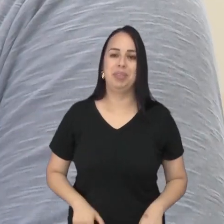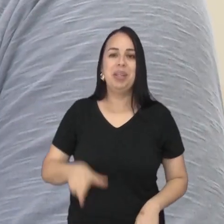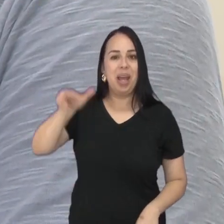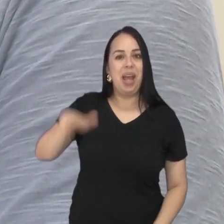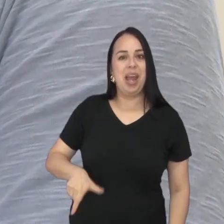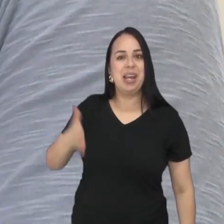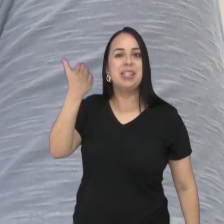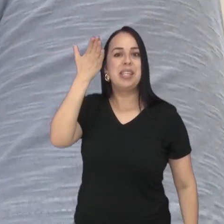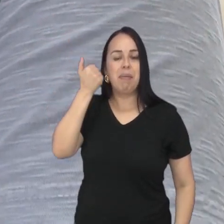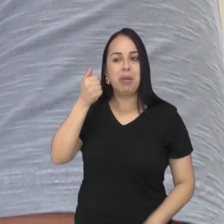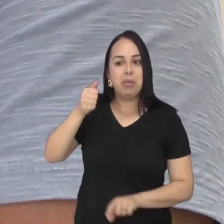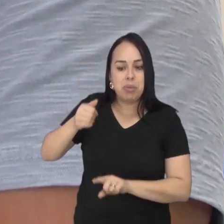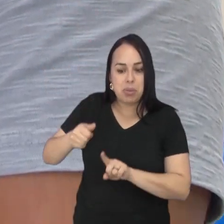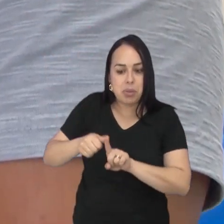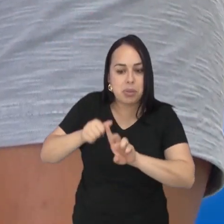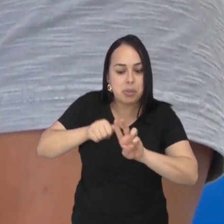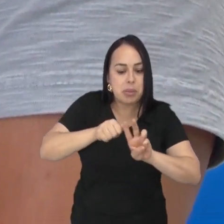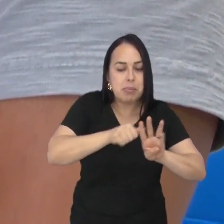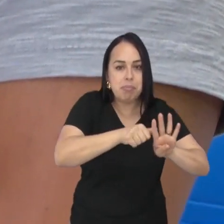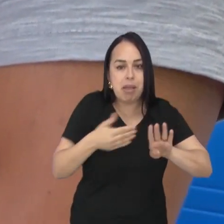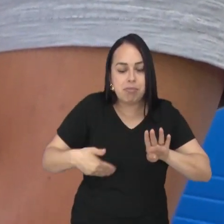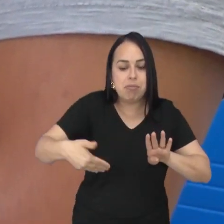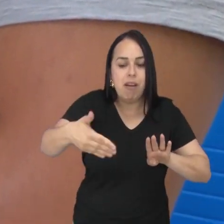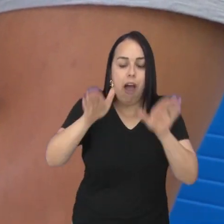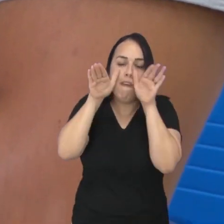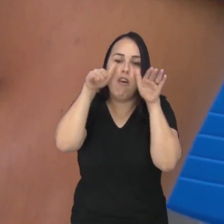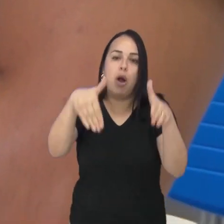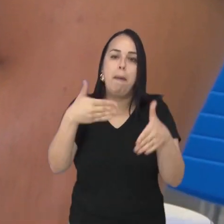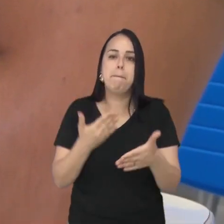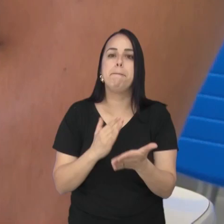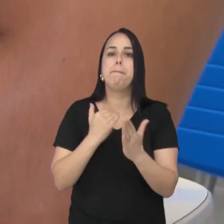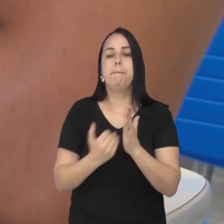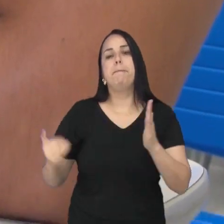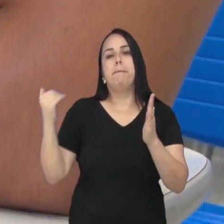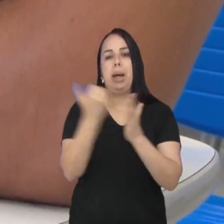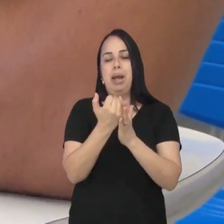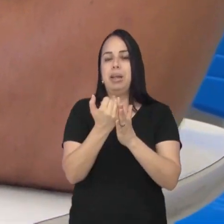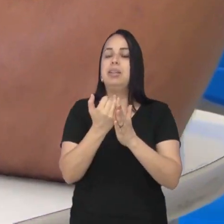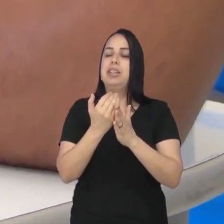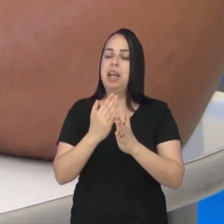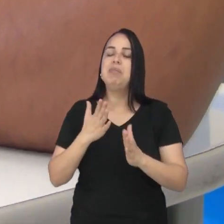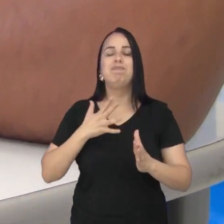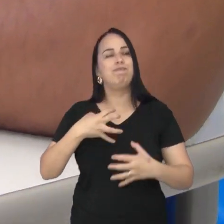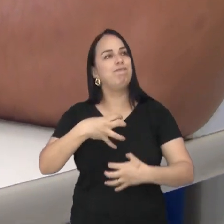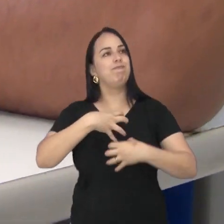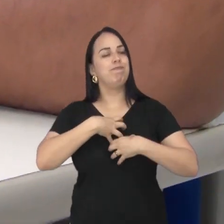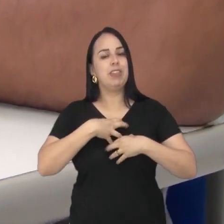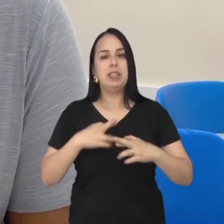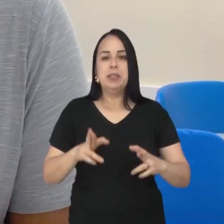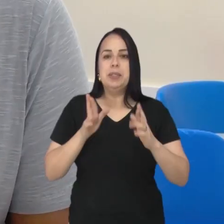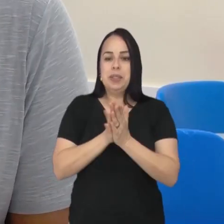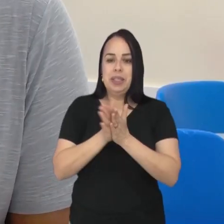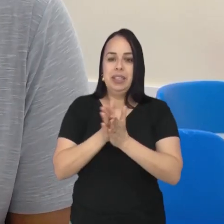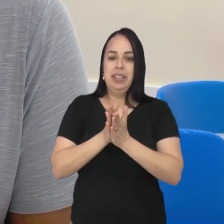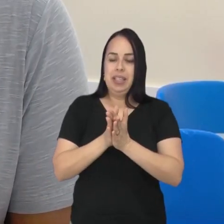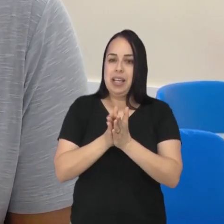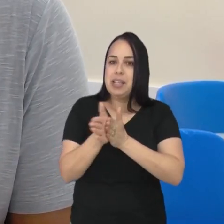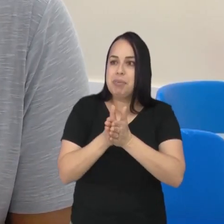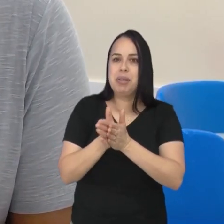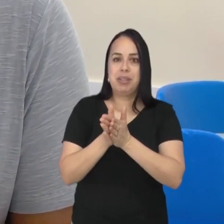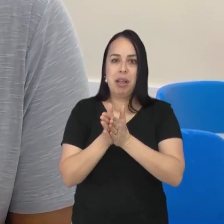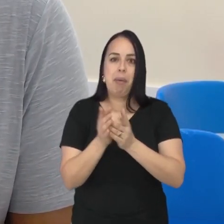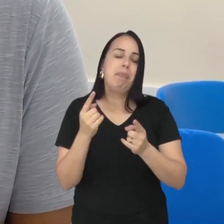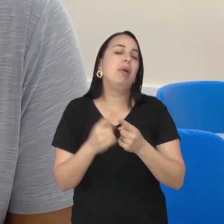José sabe que os próximos meses serão de muita dedicação aos estudos. E mesmo assim, segue otimista. A expectativa é bem